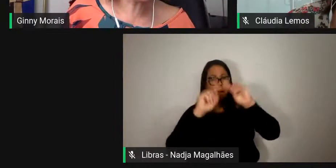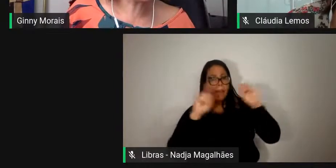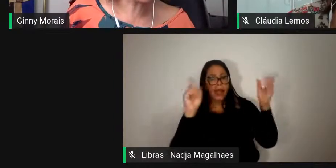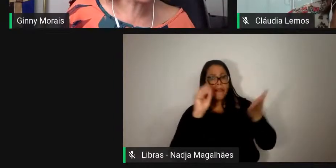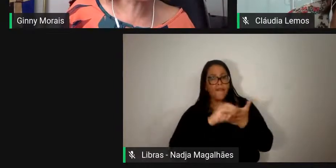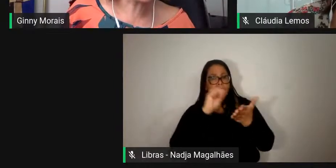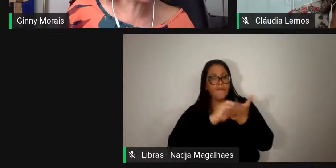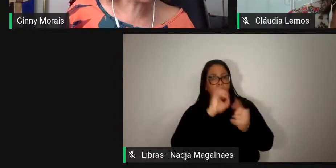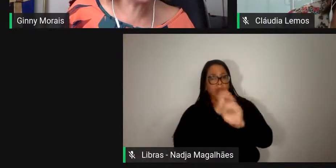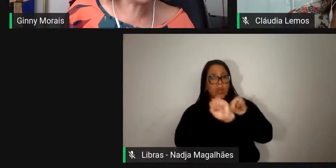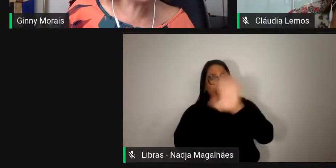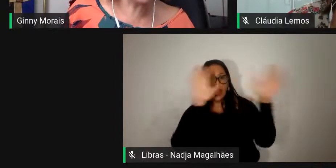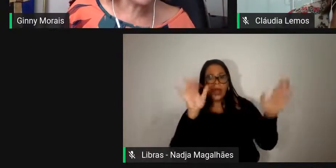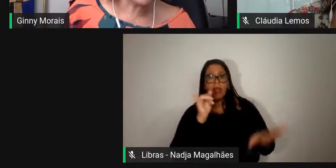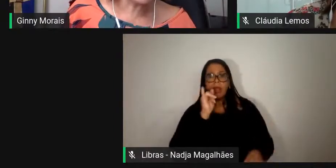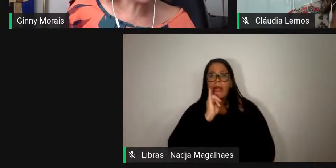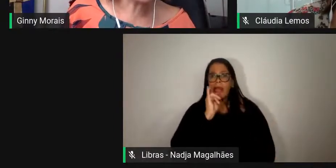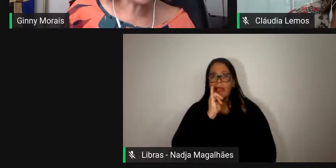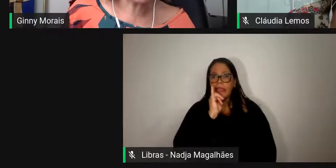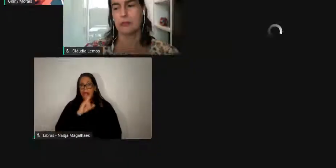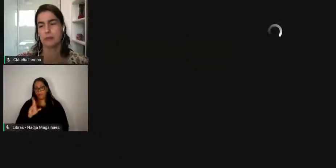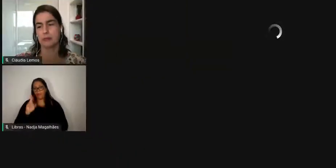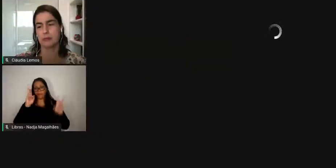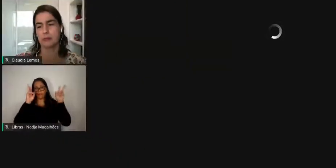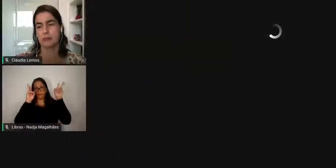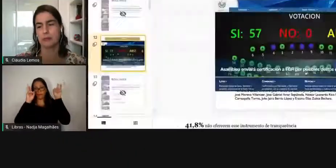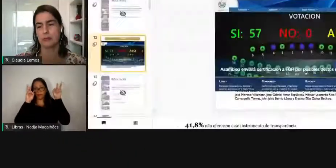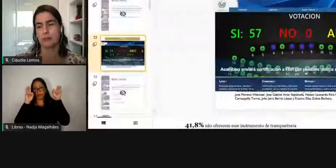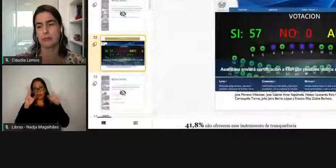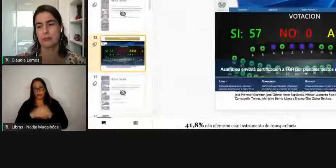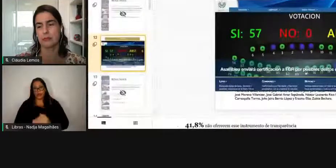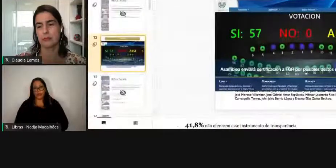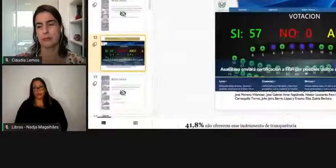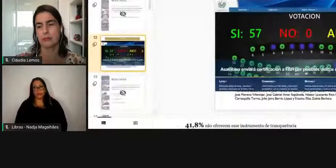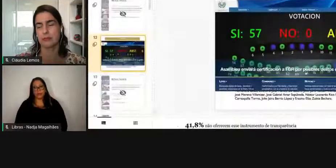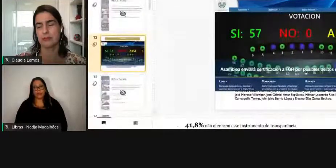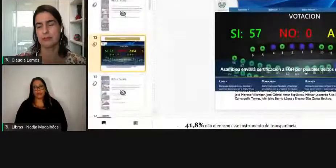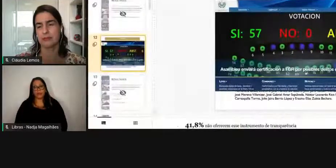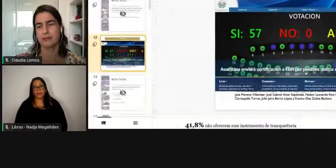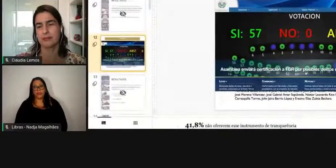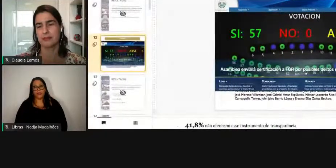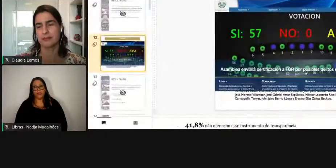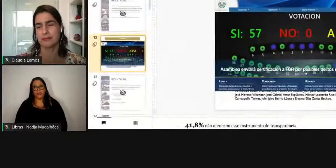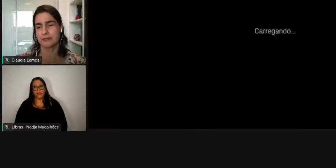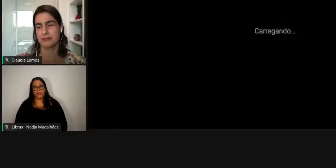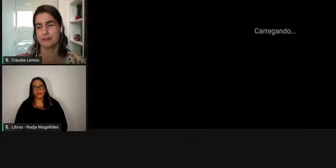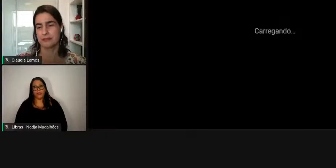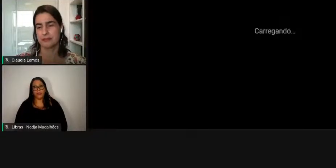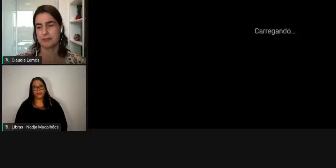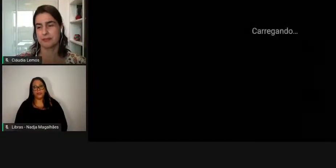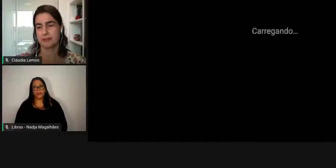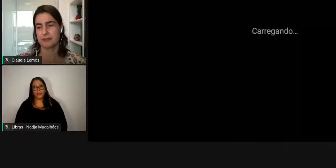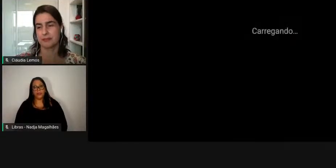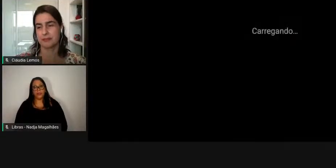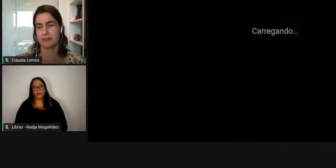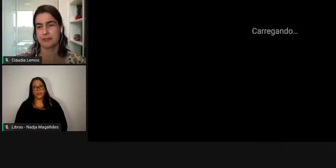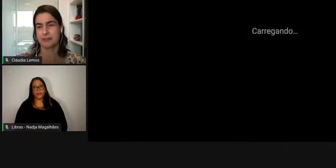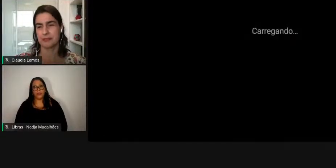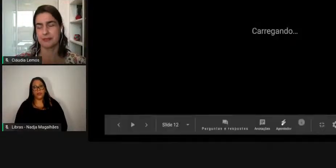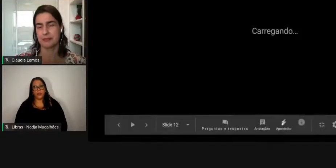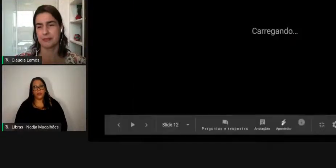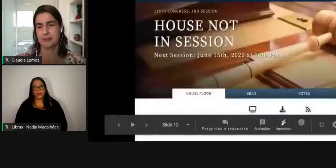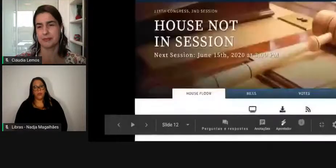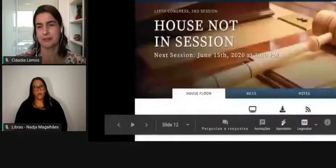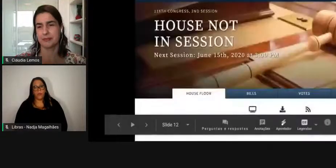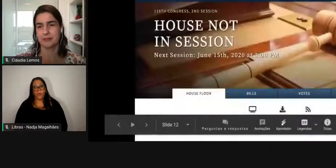ver? Ó, deixa eu mostrar para vocês como isso afeta de fato a transparência. Quer ver?